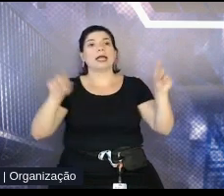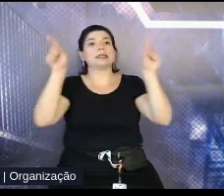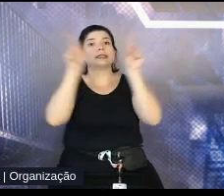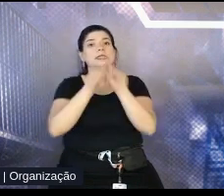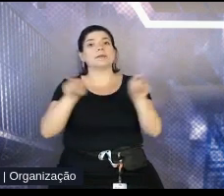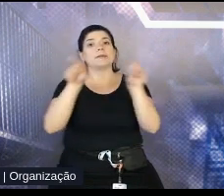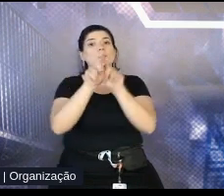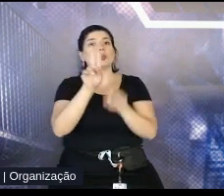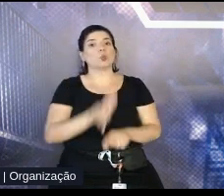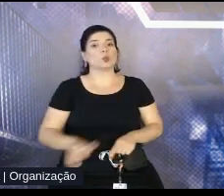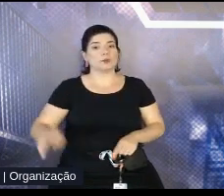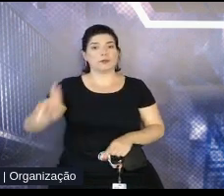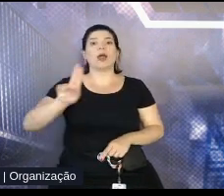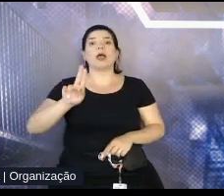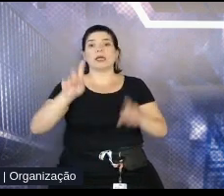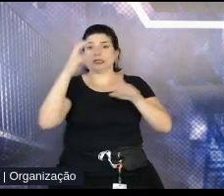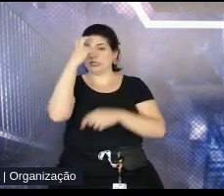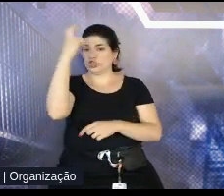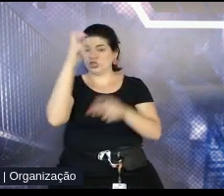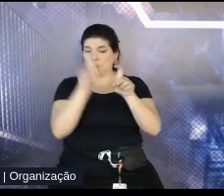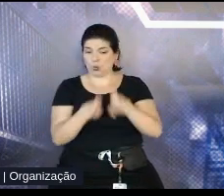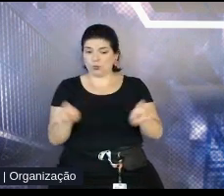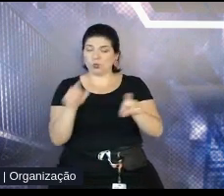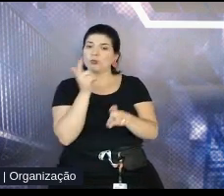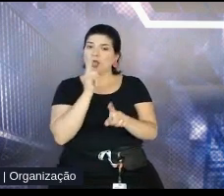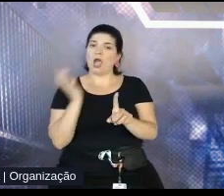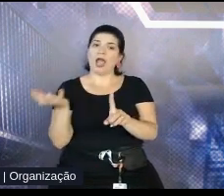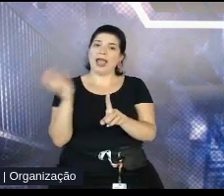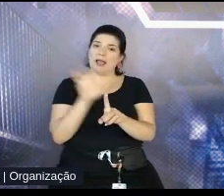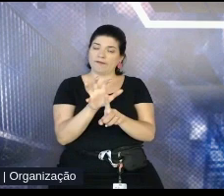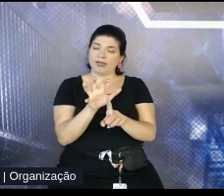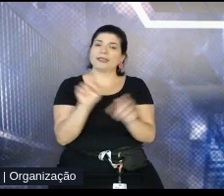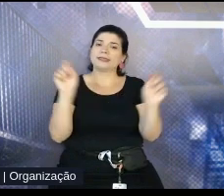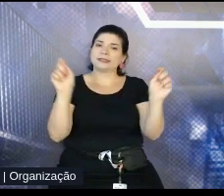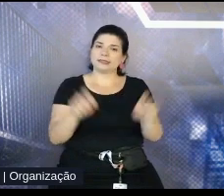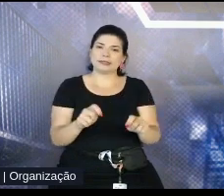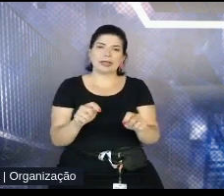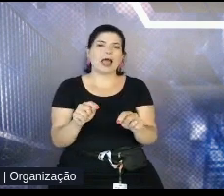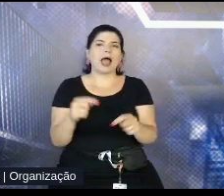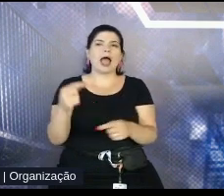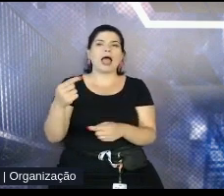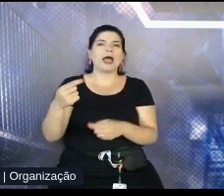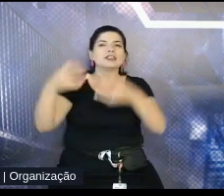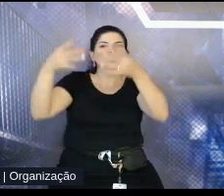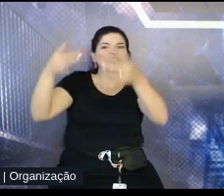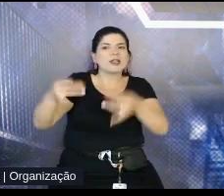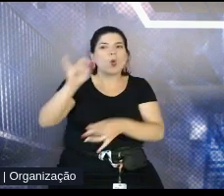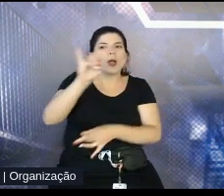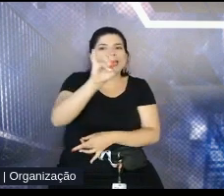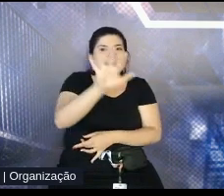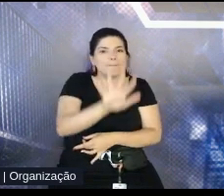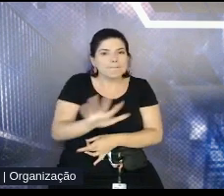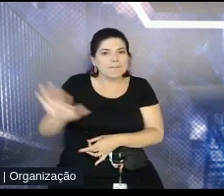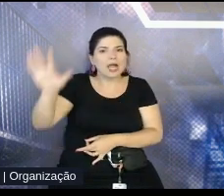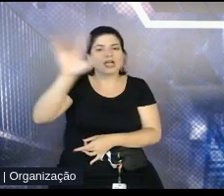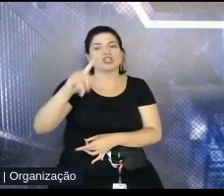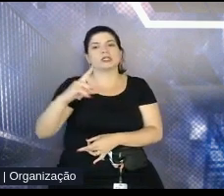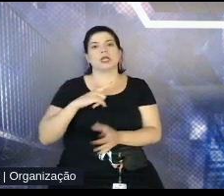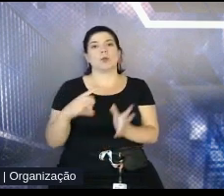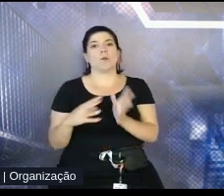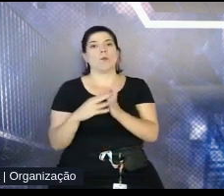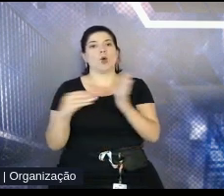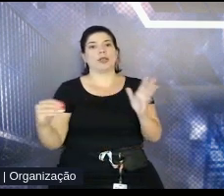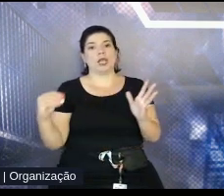inteligência computacional hoje para estar impactando dentro da parte de descrição de imagem com modelos de deep learning dessa forma,